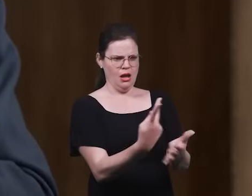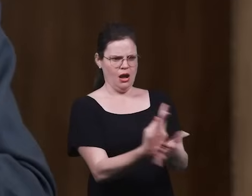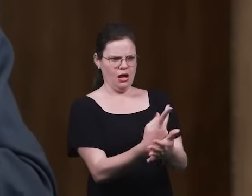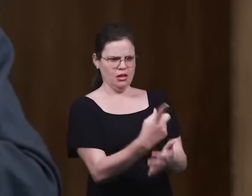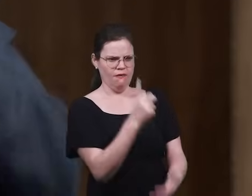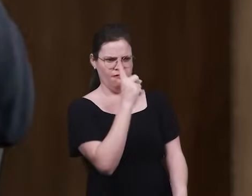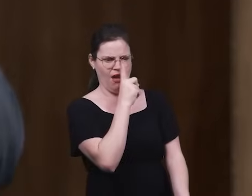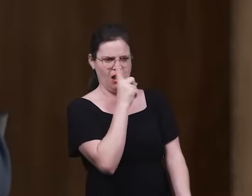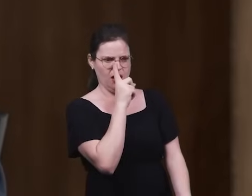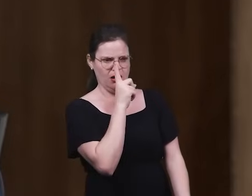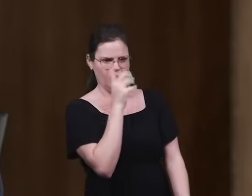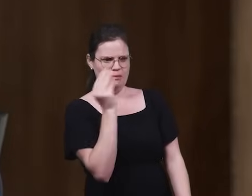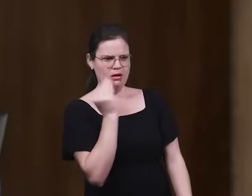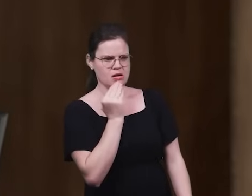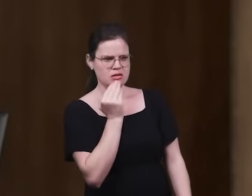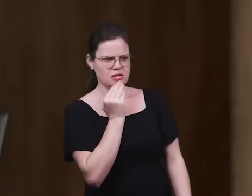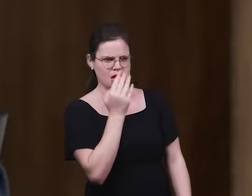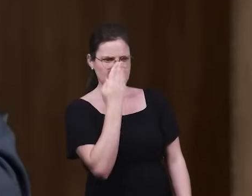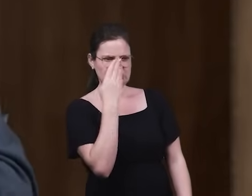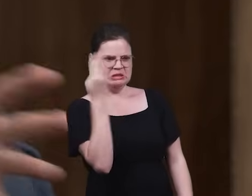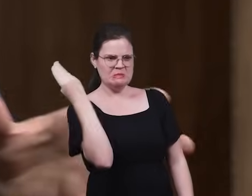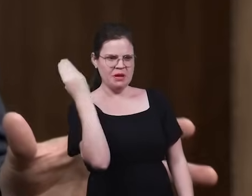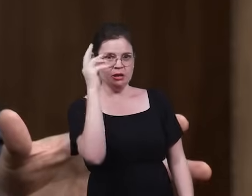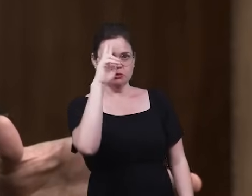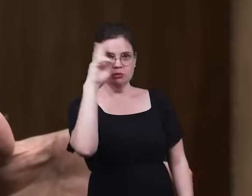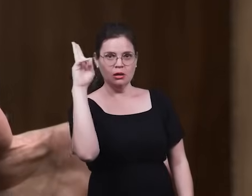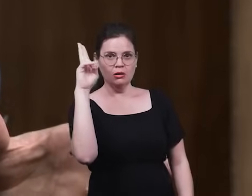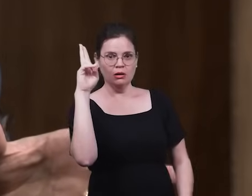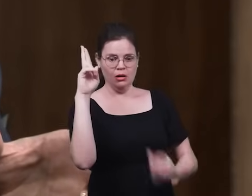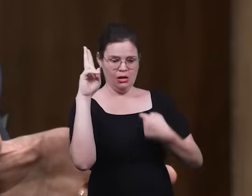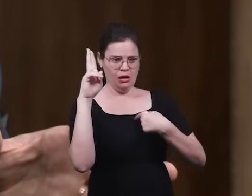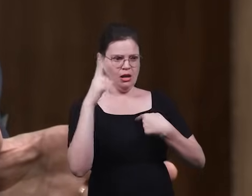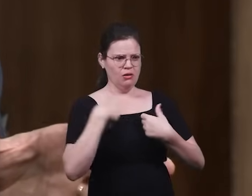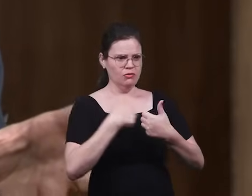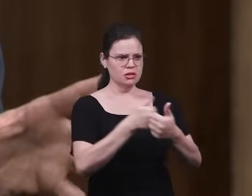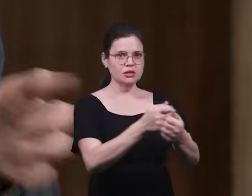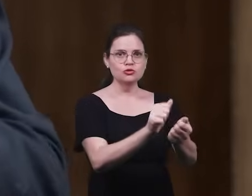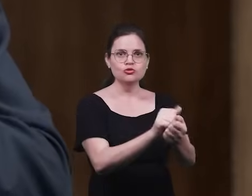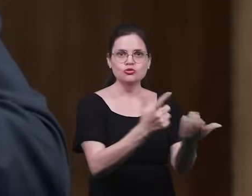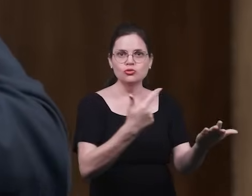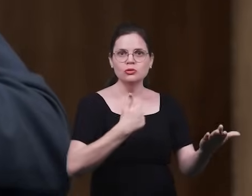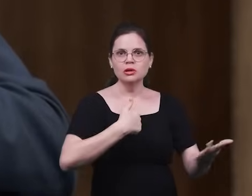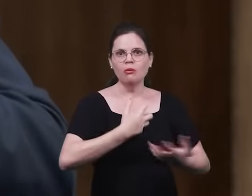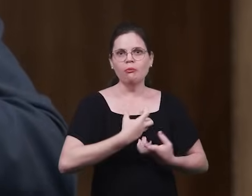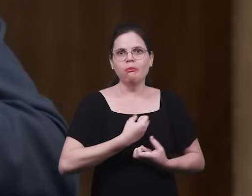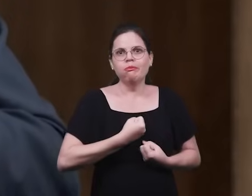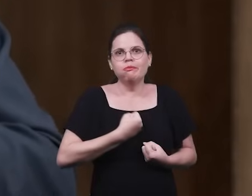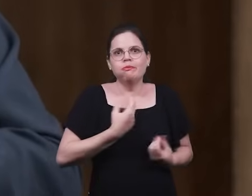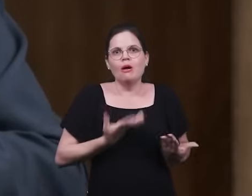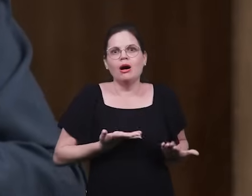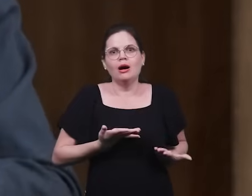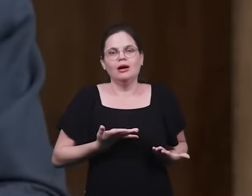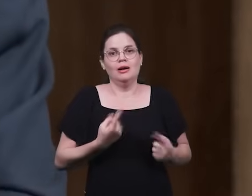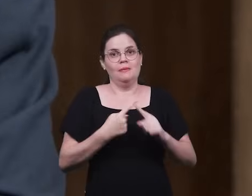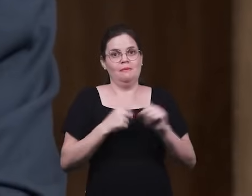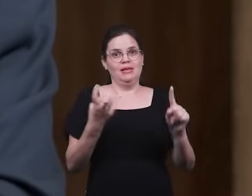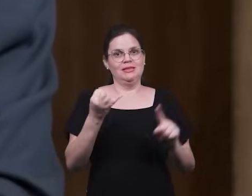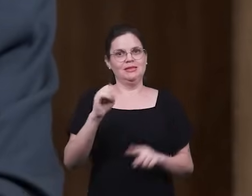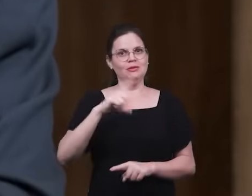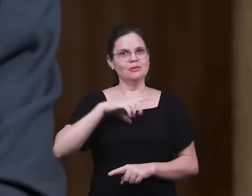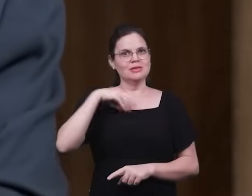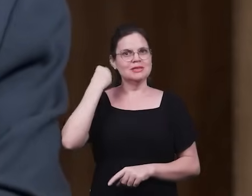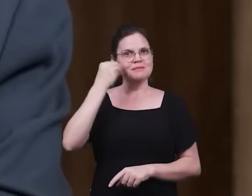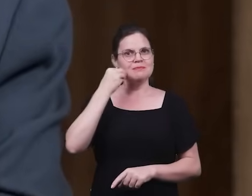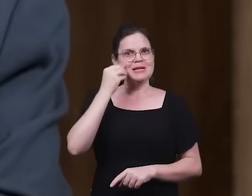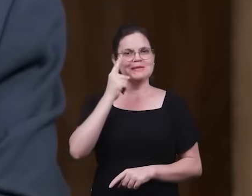decepciona nega a fé ele tem um risco de junto né agora quem tem a experiência com o Espírito Santo